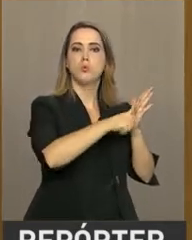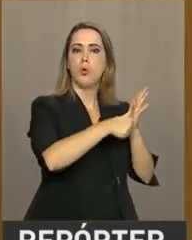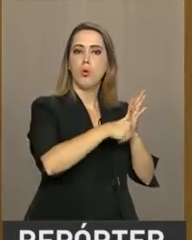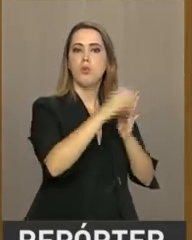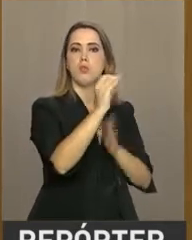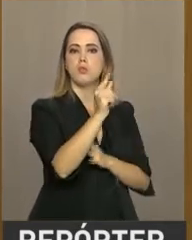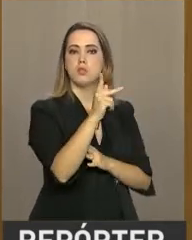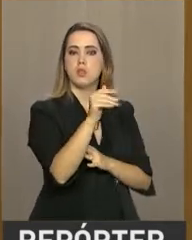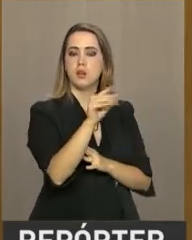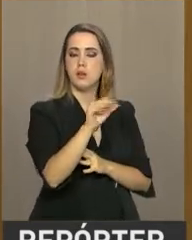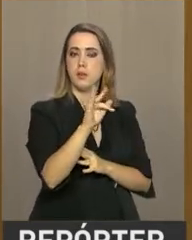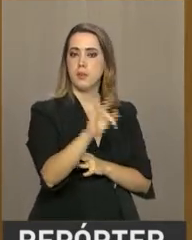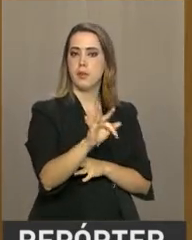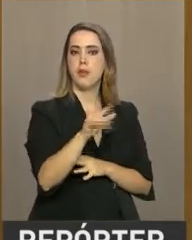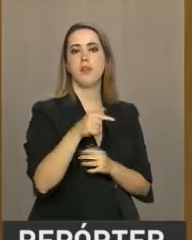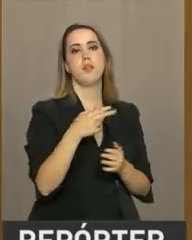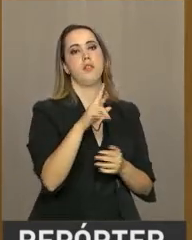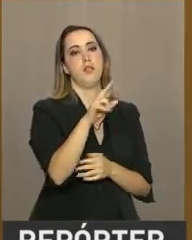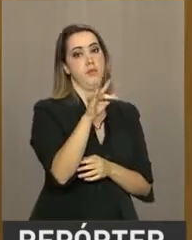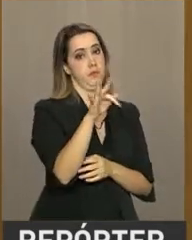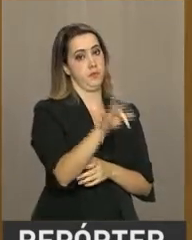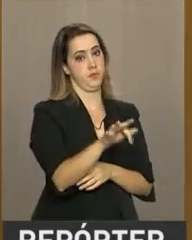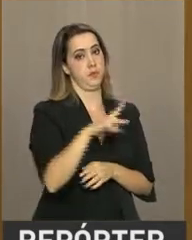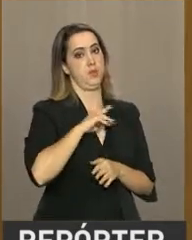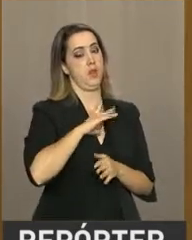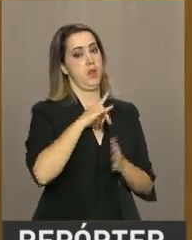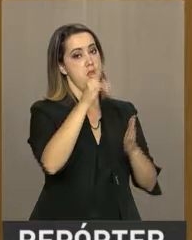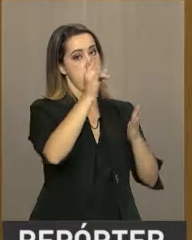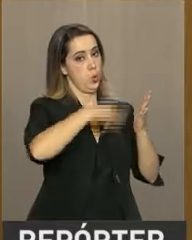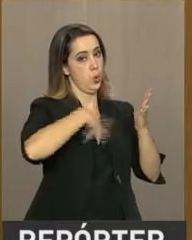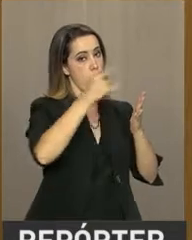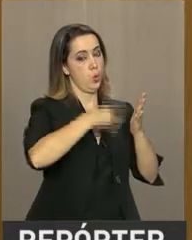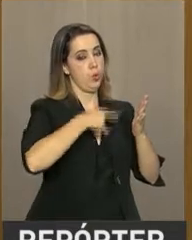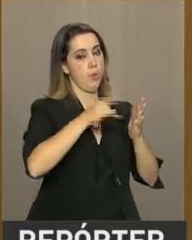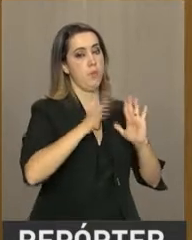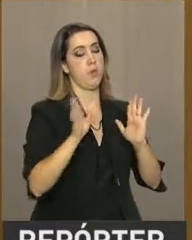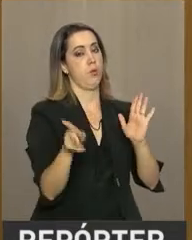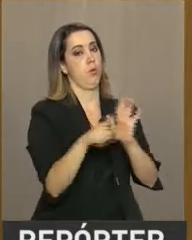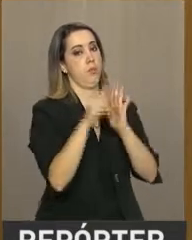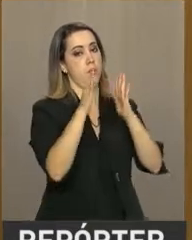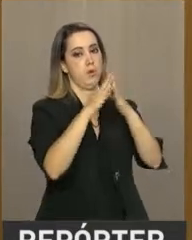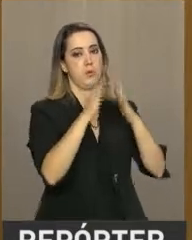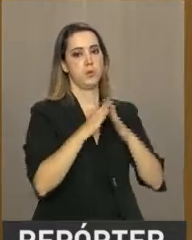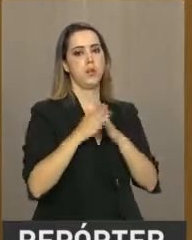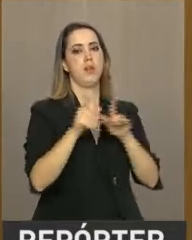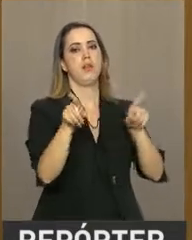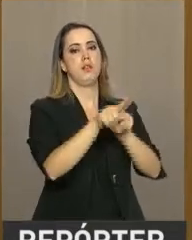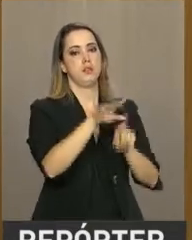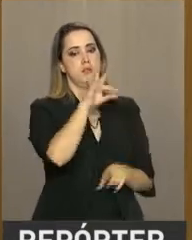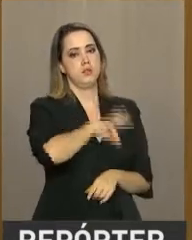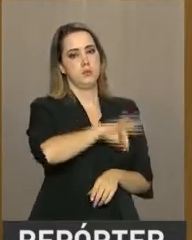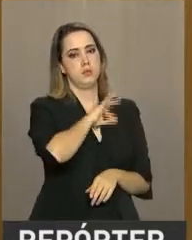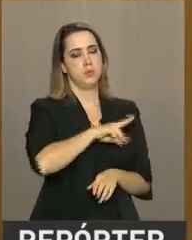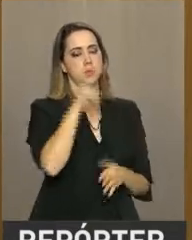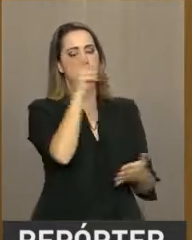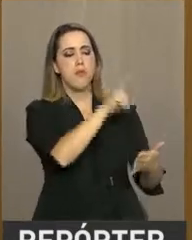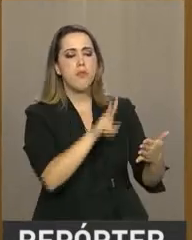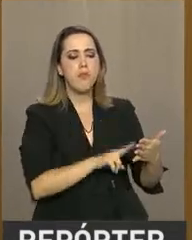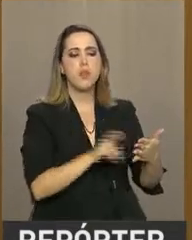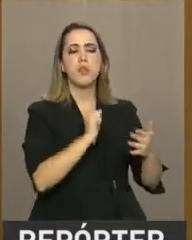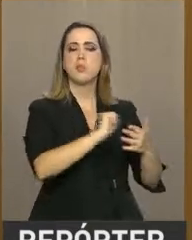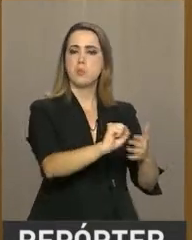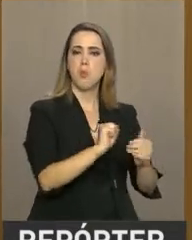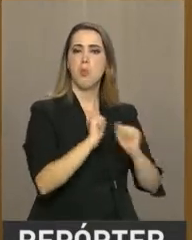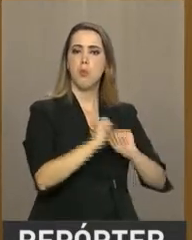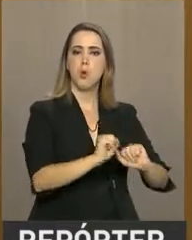cpf e rg comprovantes de residência e de renda para aí sim então fazer a sua avaliação de